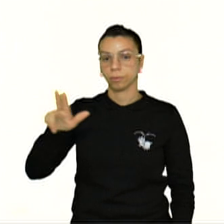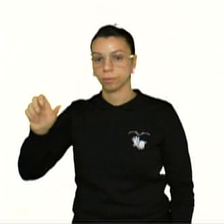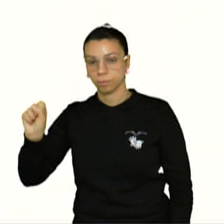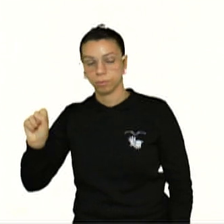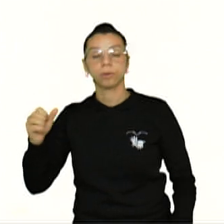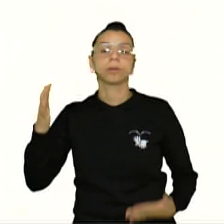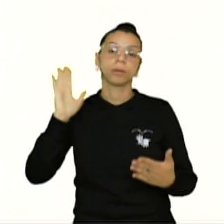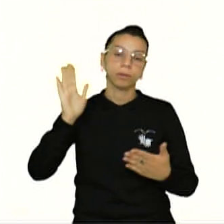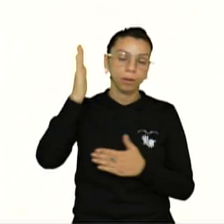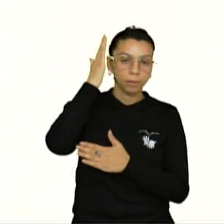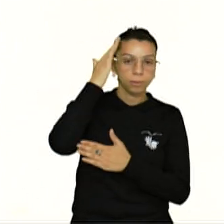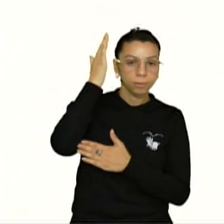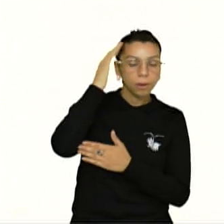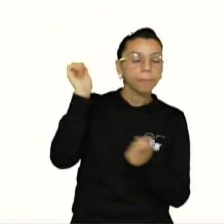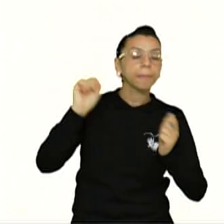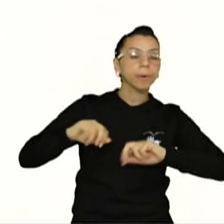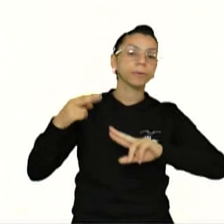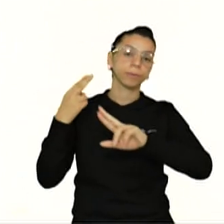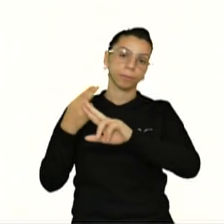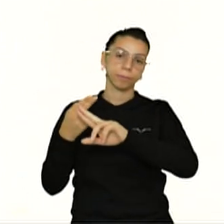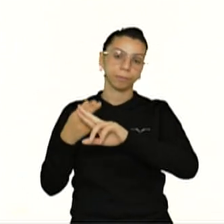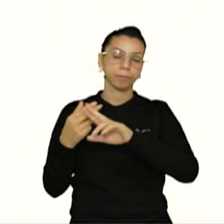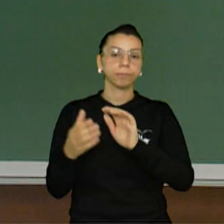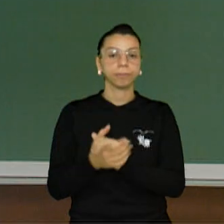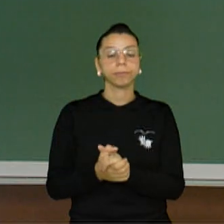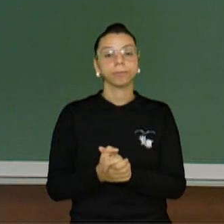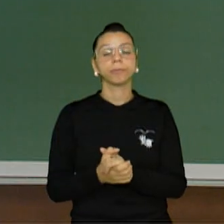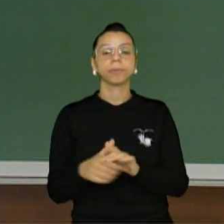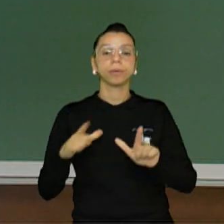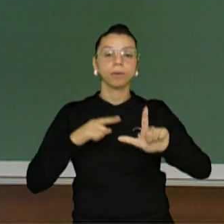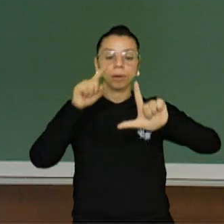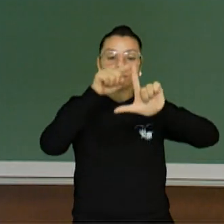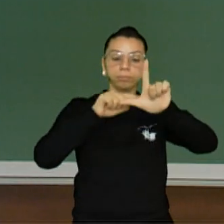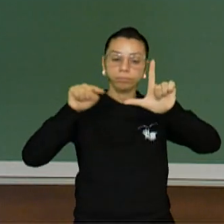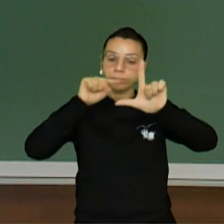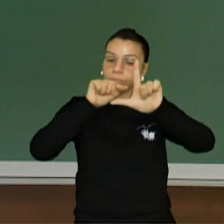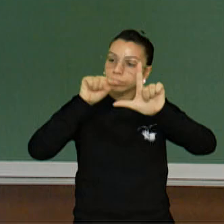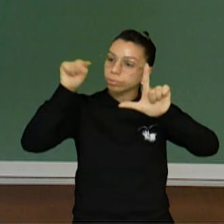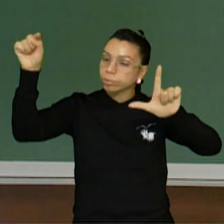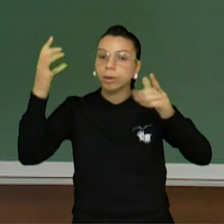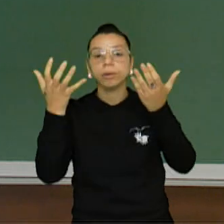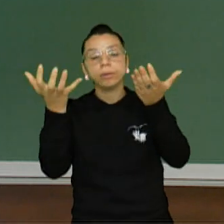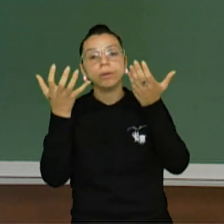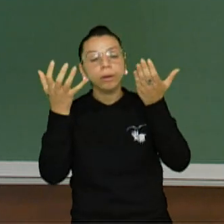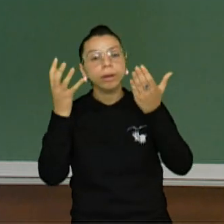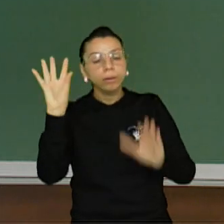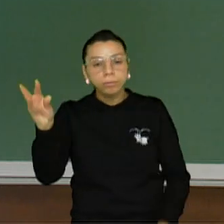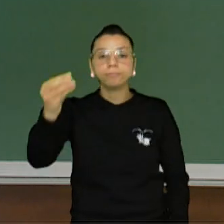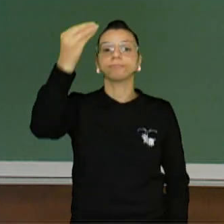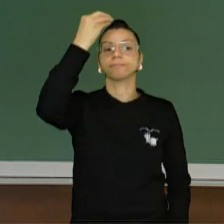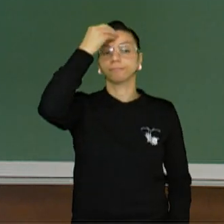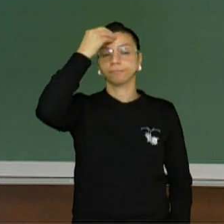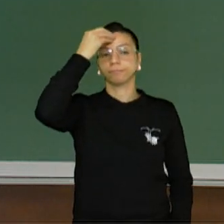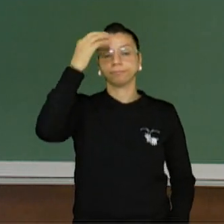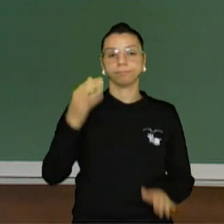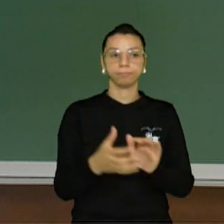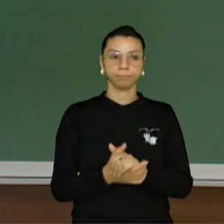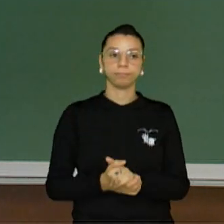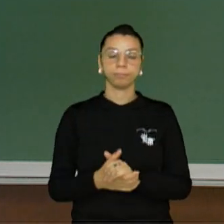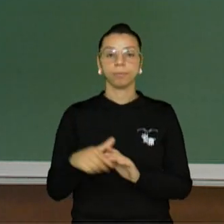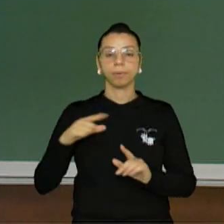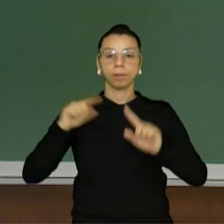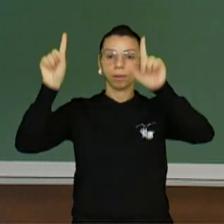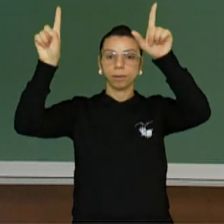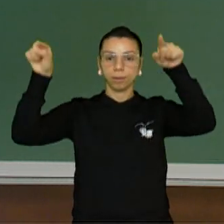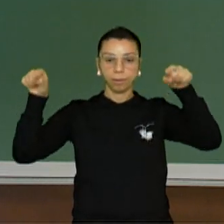ali que dá para usar para calcular condição de alinhamentos e aqui eu só quero reforçar. Dada a matriz, uma